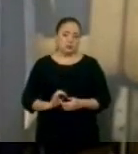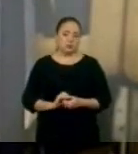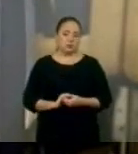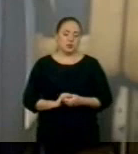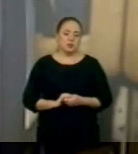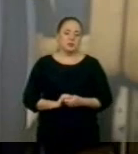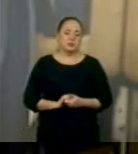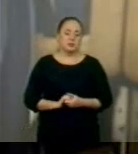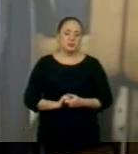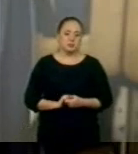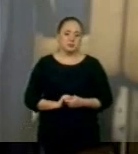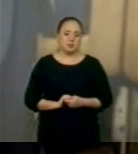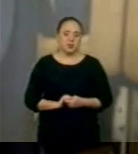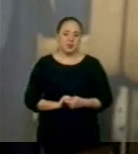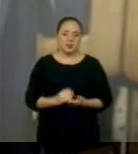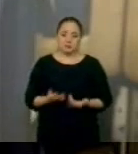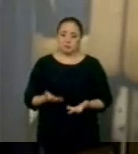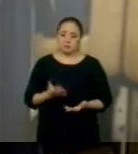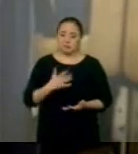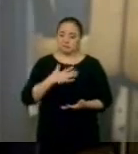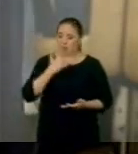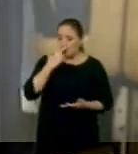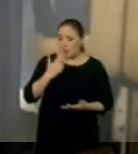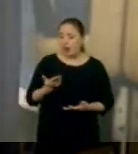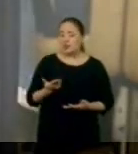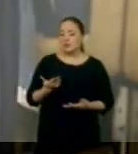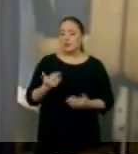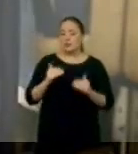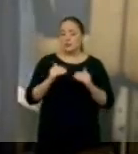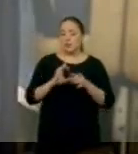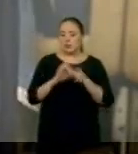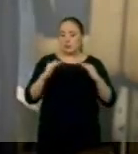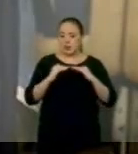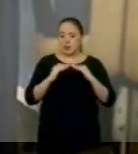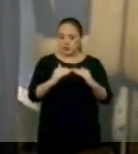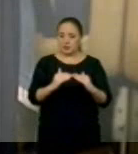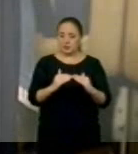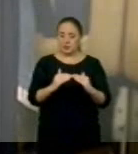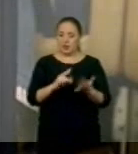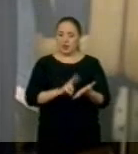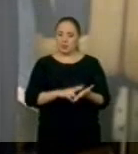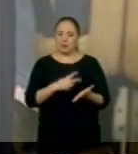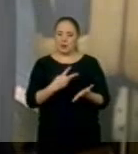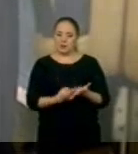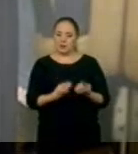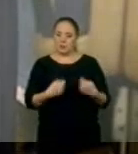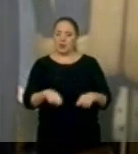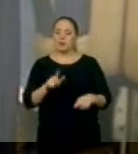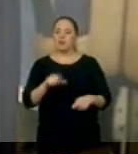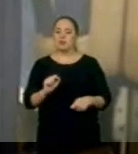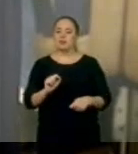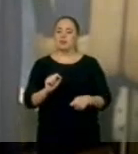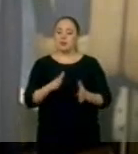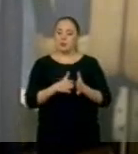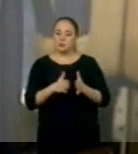Me parece que numa democracia a interpretação tem que ser que este mandato